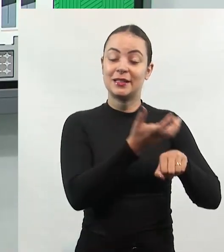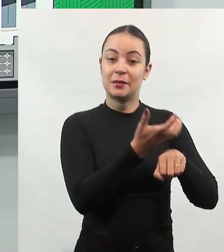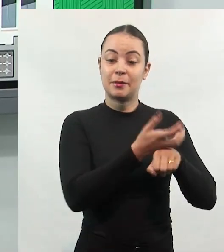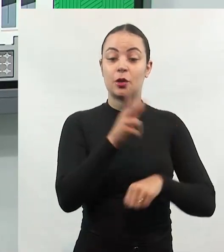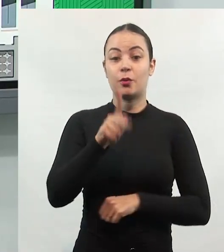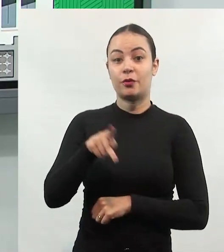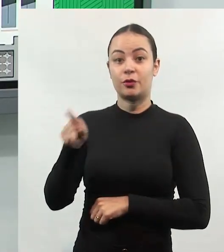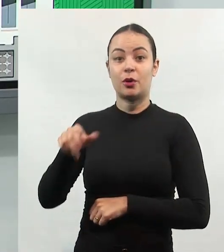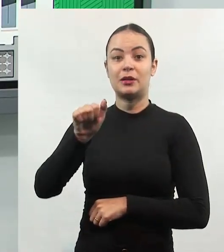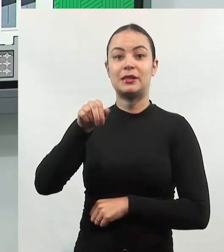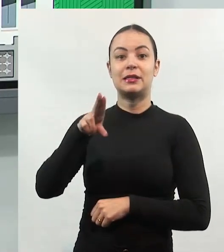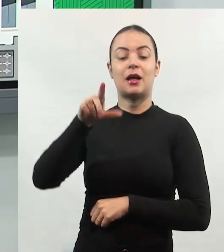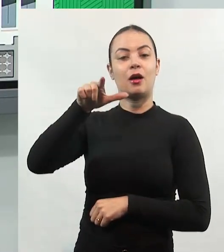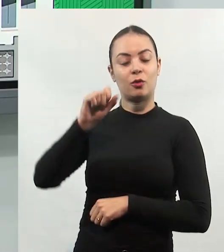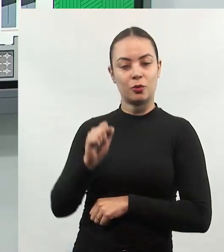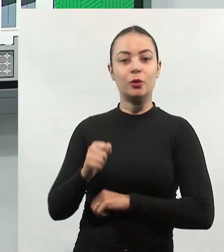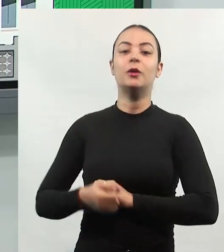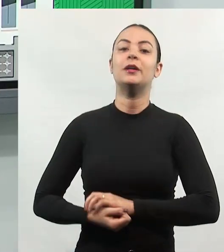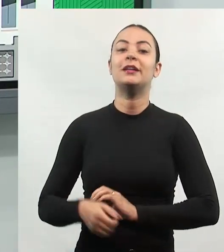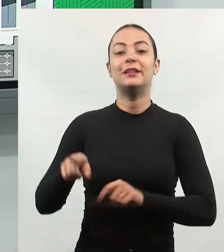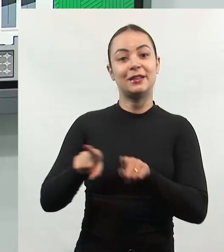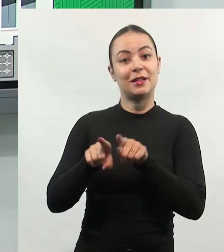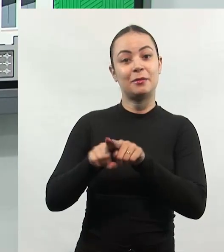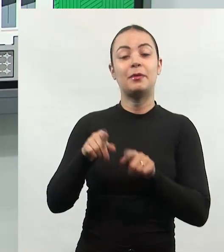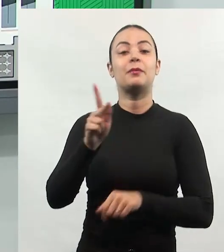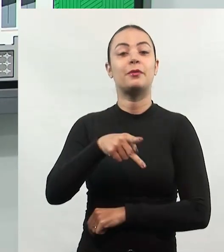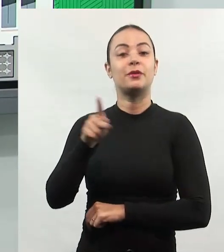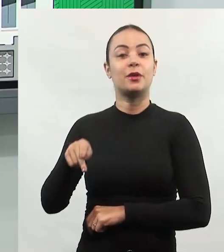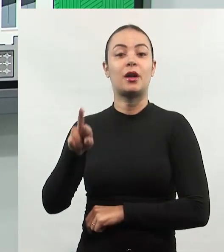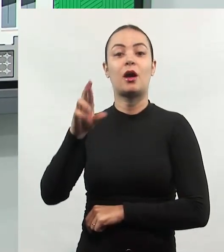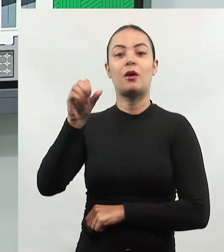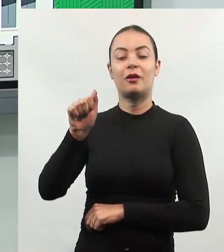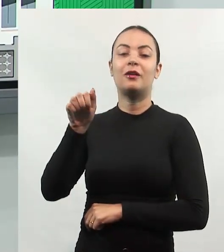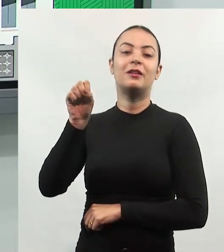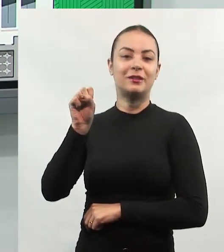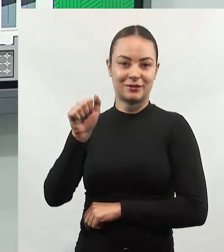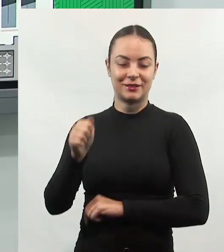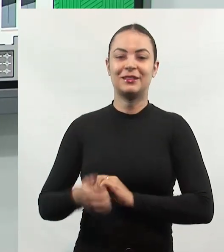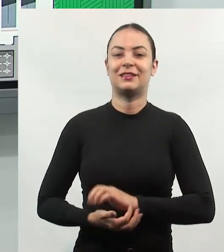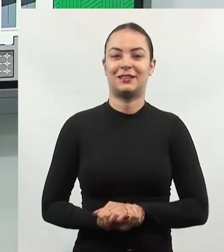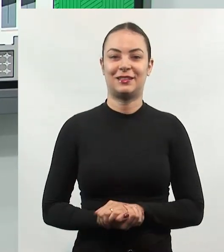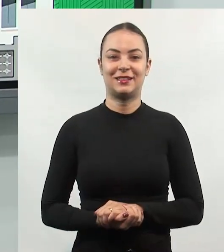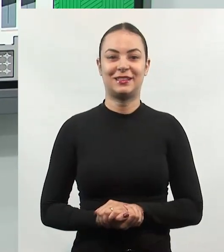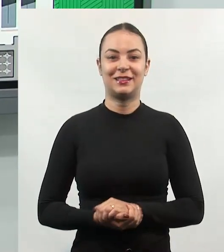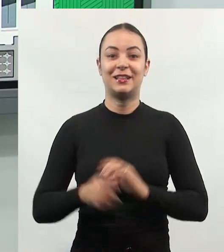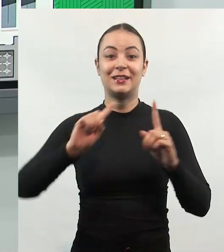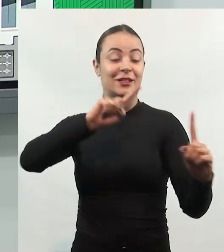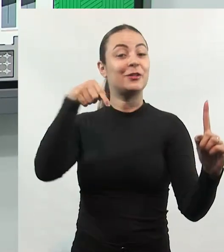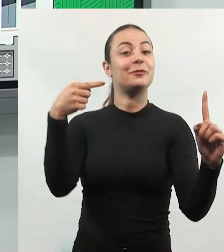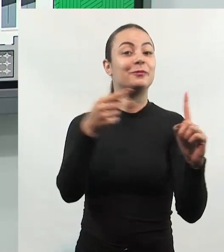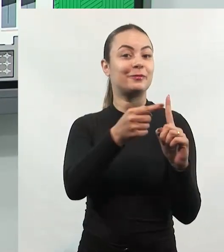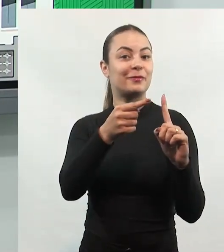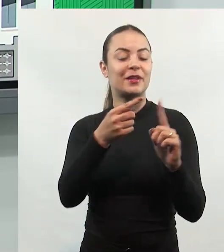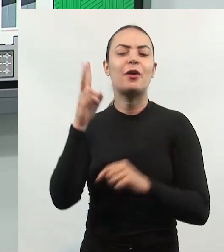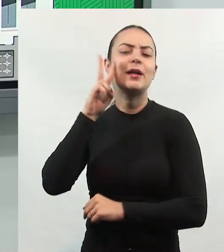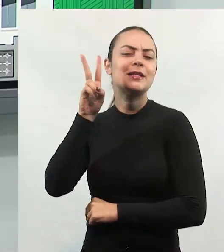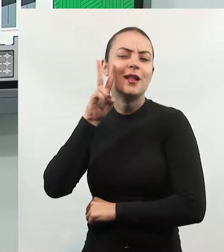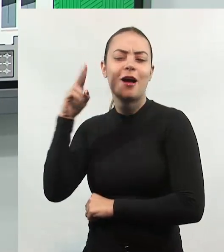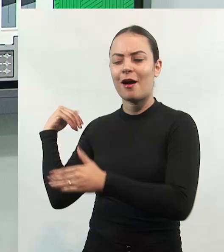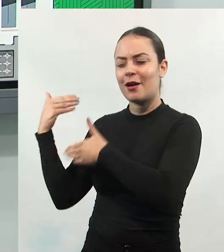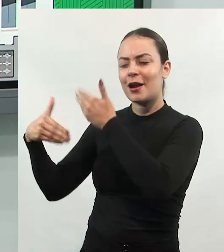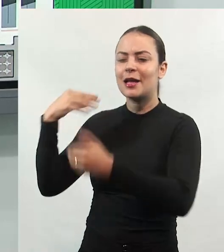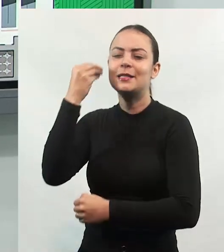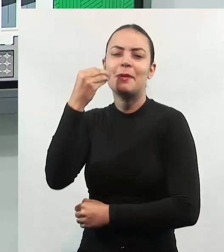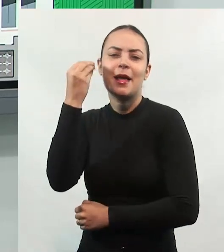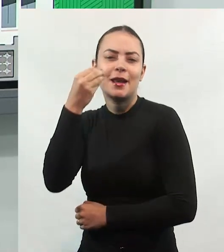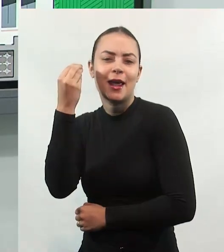objetivo maior refletir sobre a contribuição histórica dessa escola, a Escola Carmela Dutra, nas nossas vidas